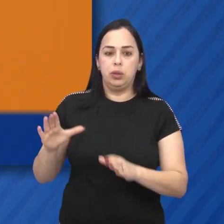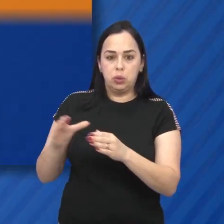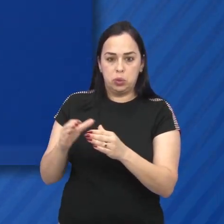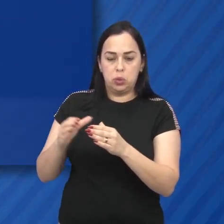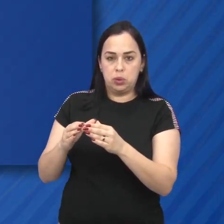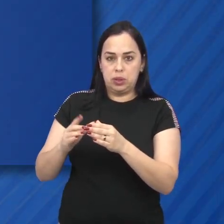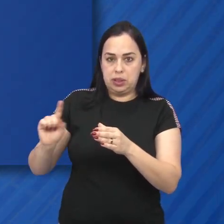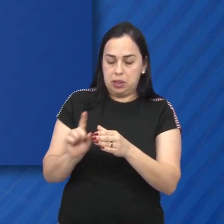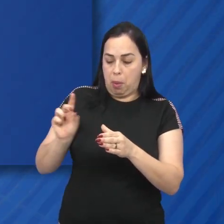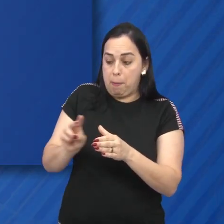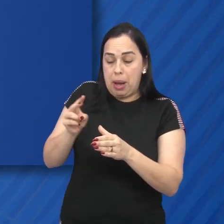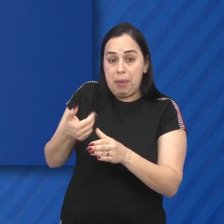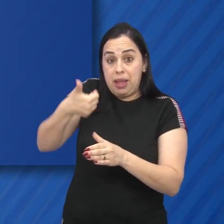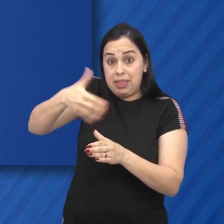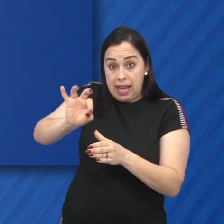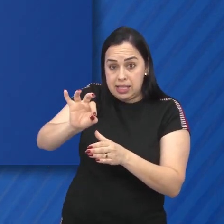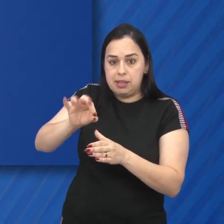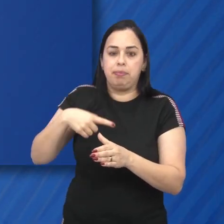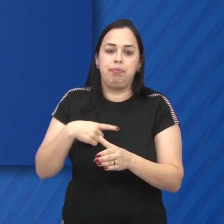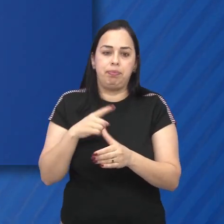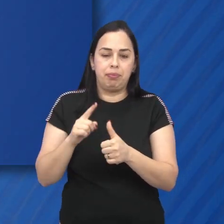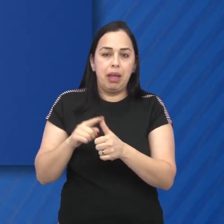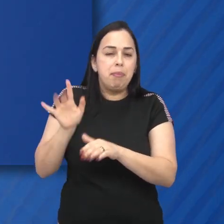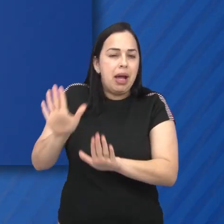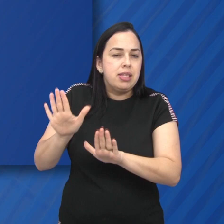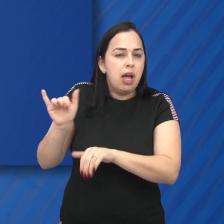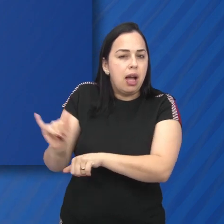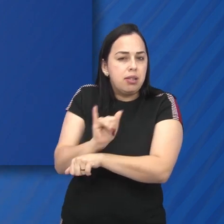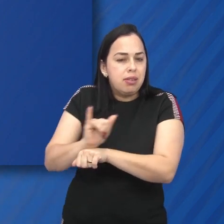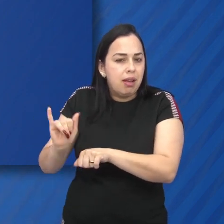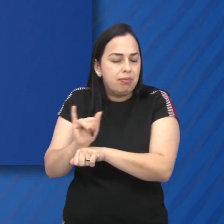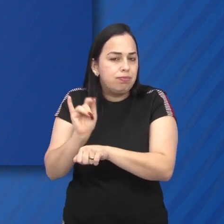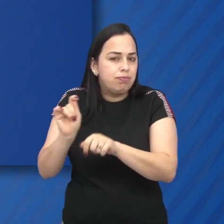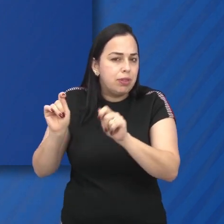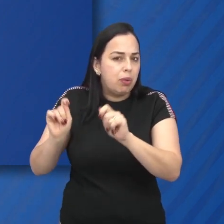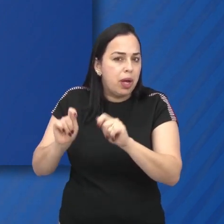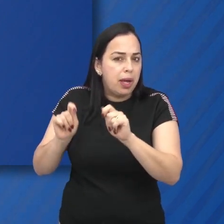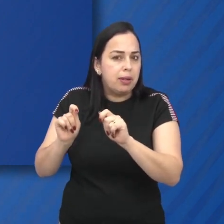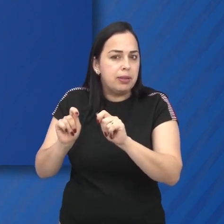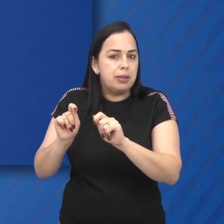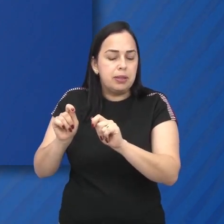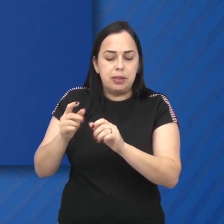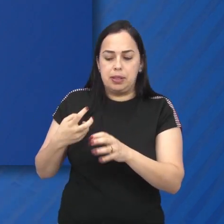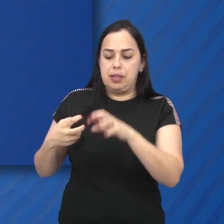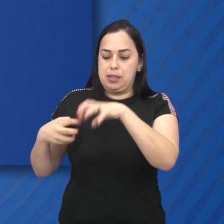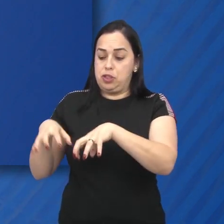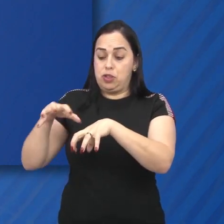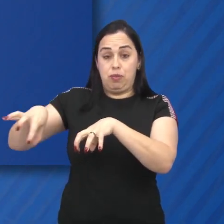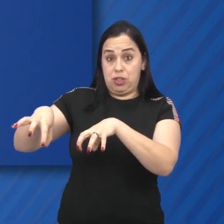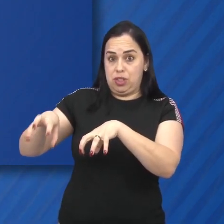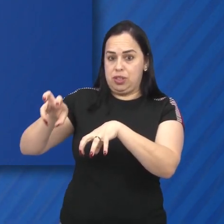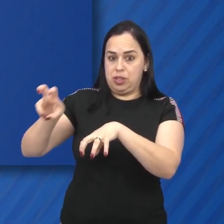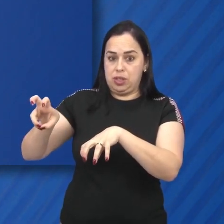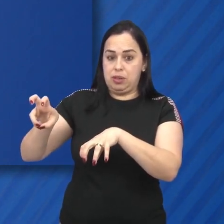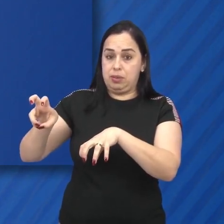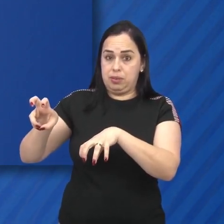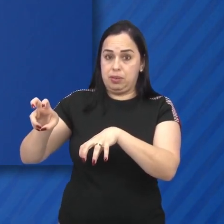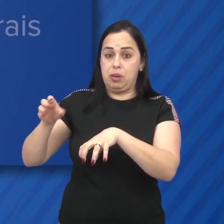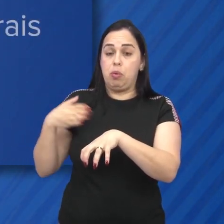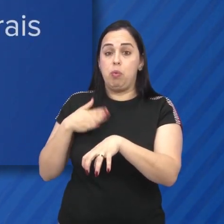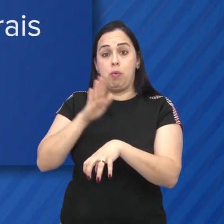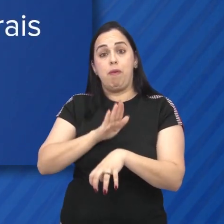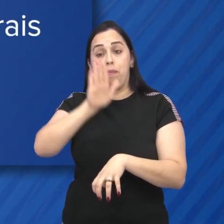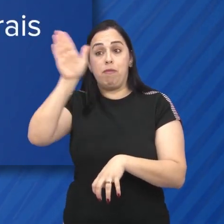frente parlamentar é formada por 10 vereadores. Uma das estratégias possíveis é dividir os membros em 2